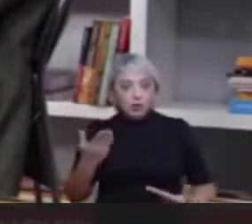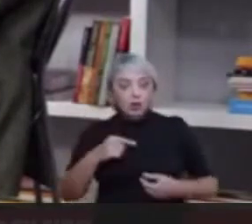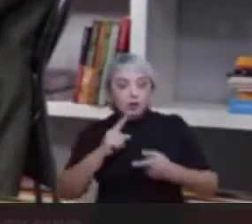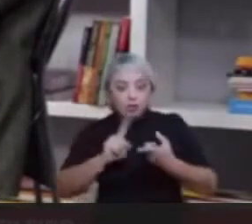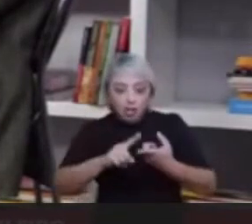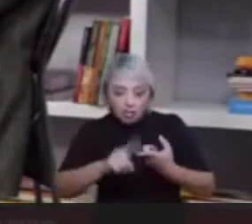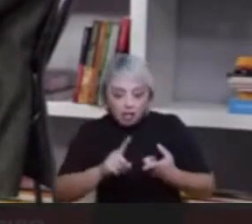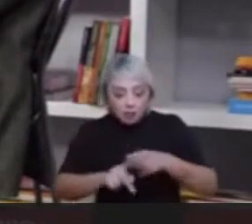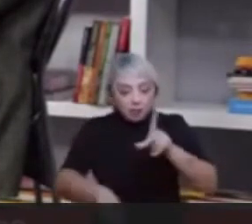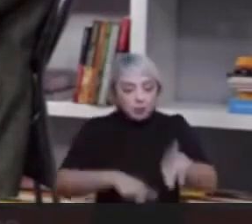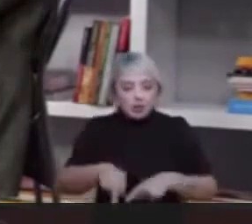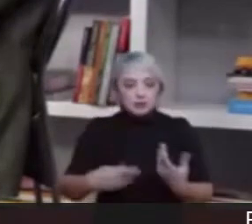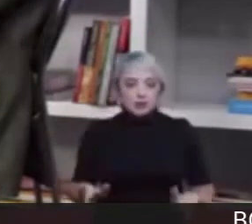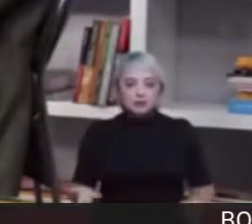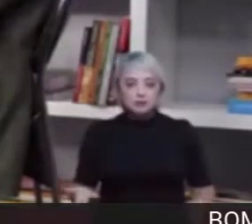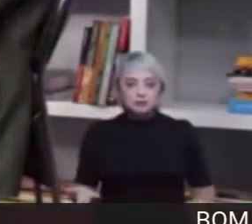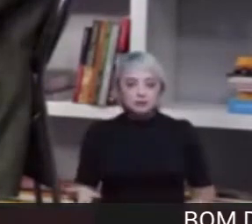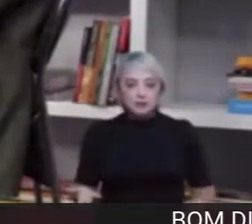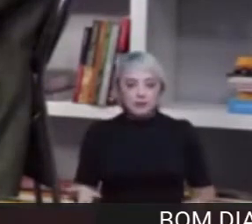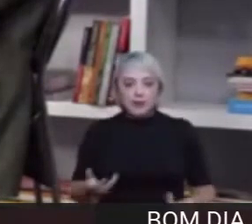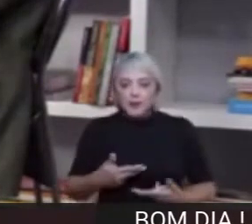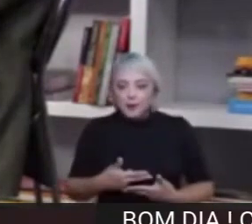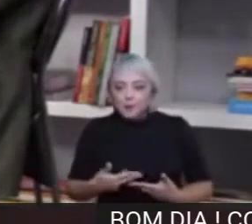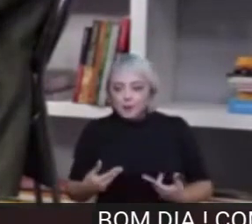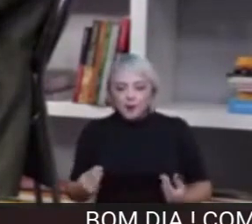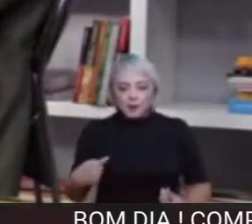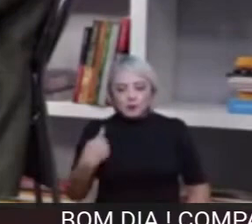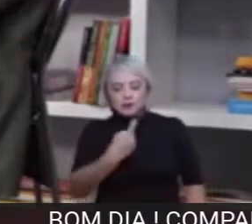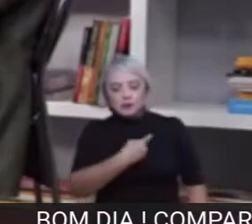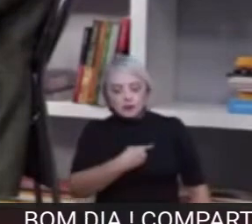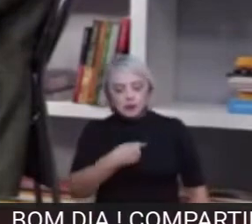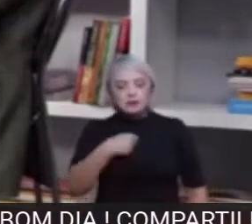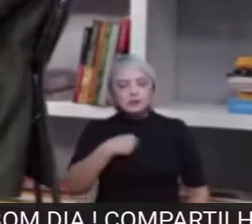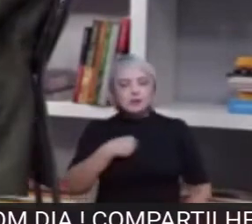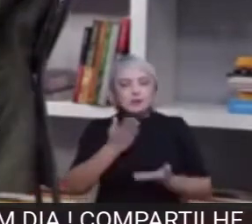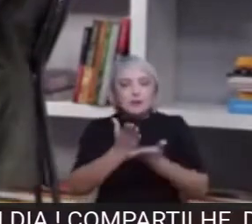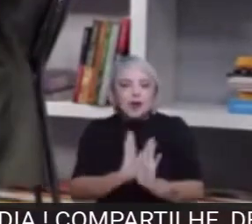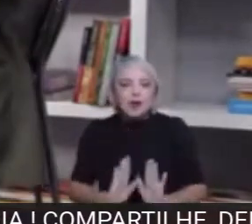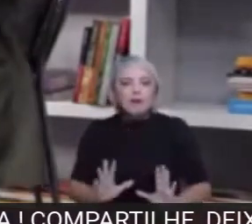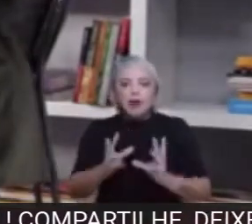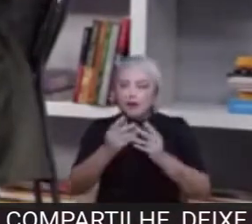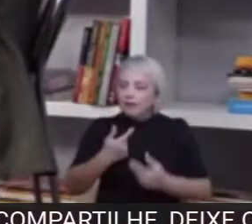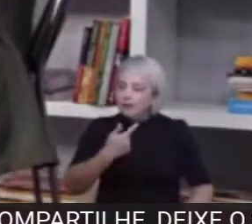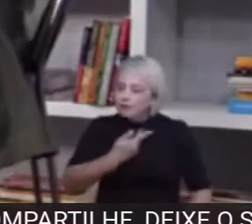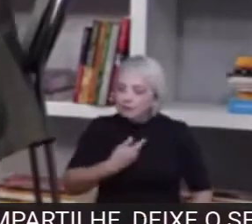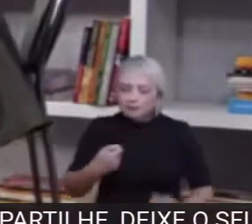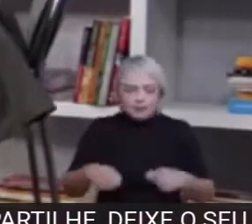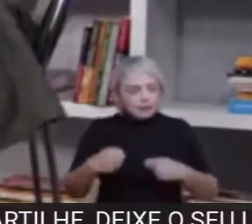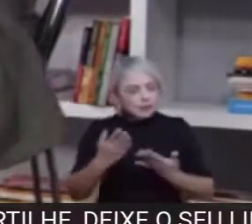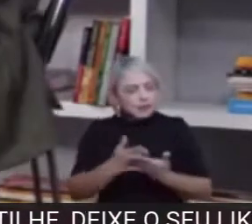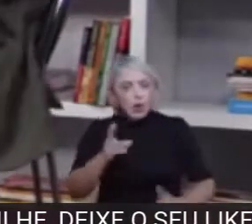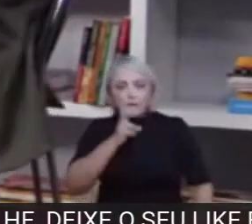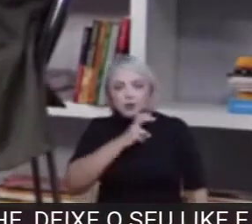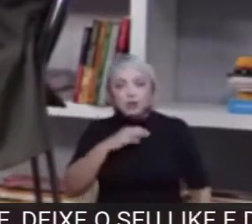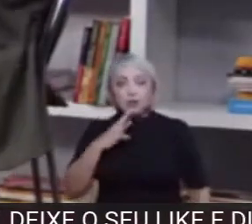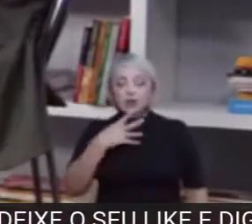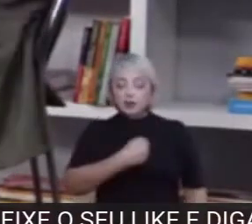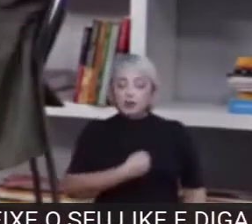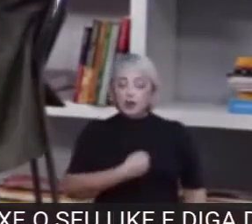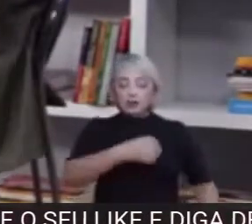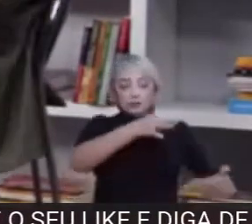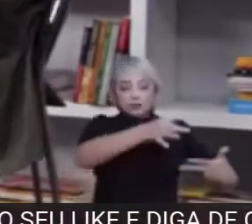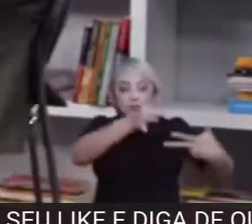Então, é uma coisa que nós precisamos desmontar. Olha, nós precisamos desmontar, e acho que o Poder Judiciário é